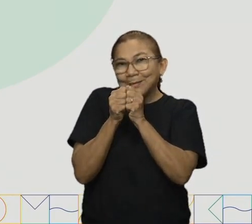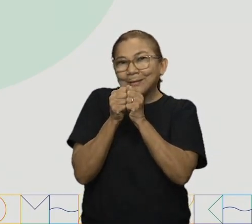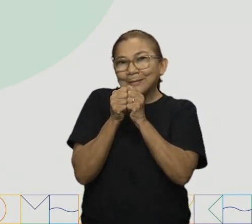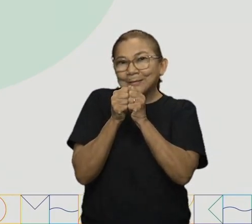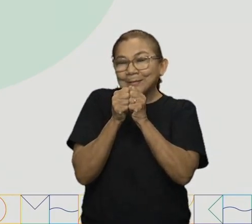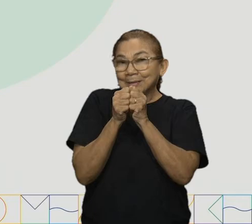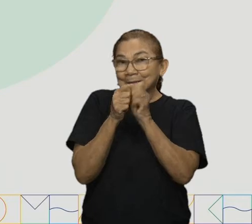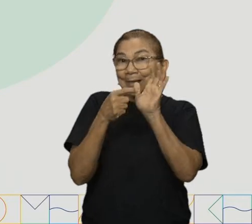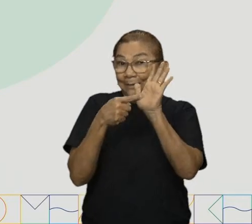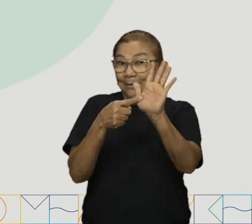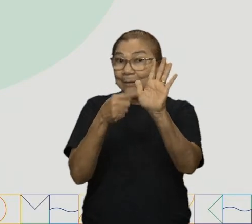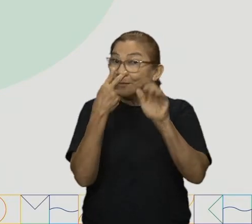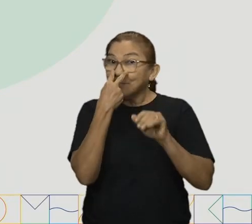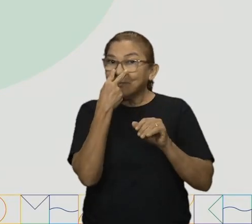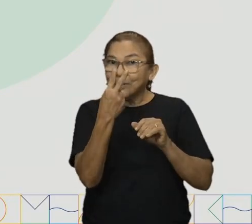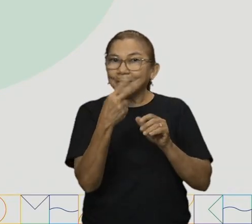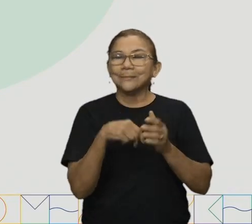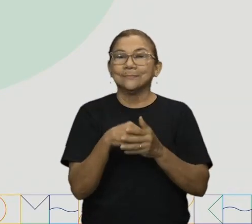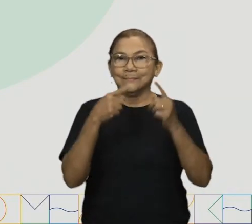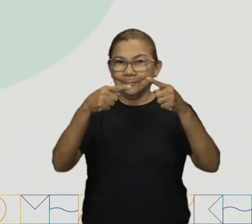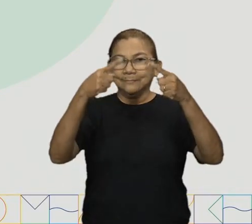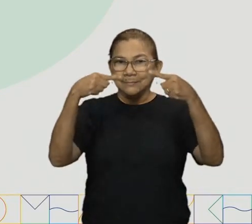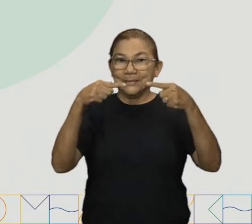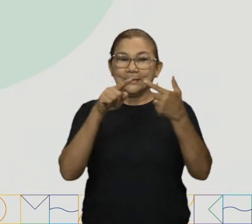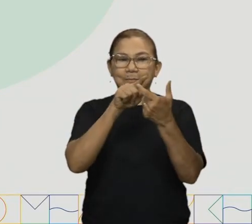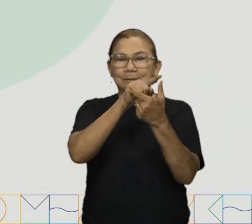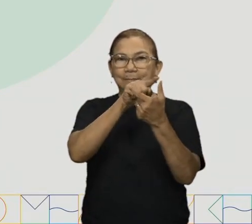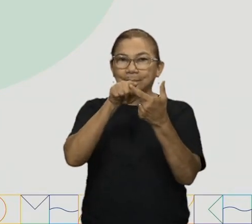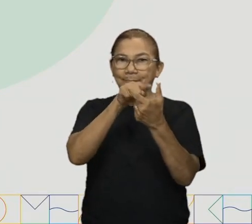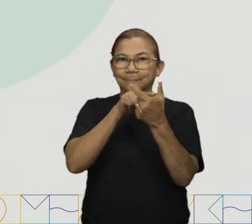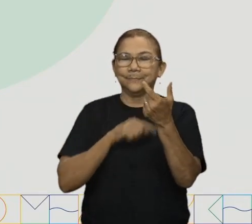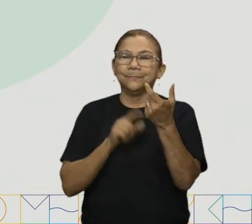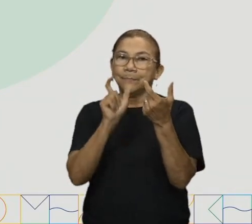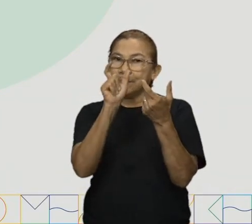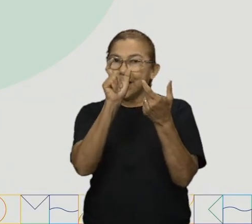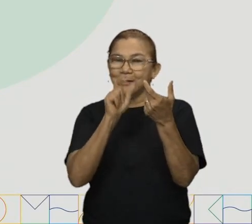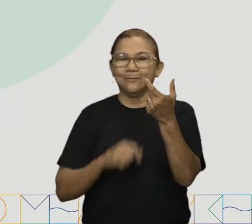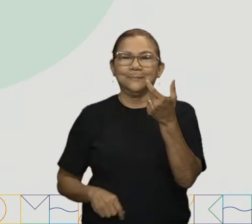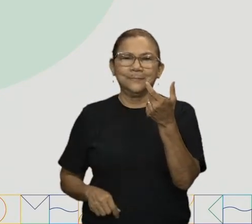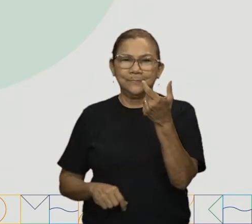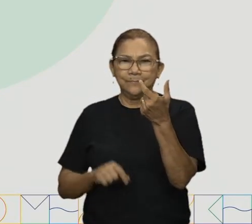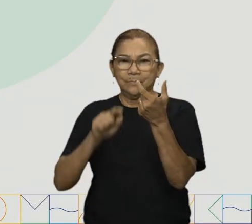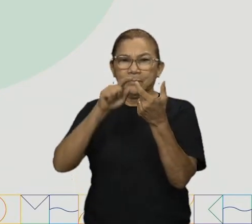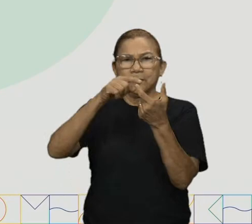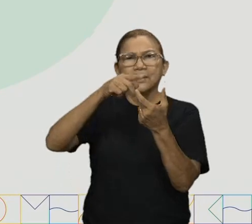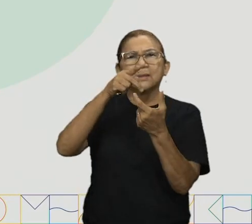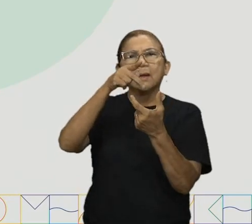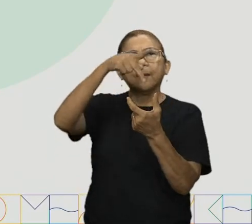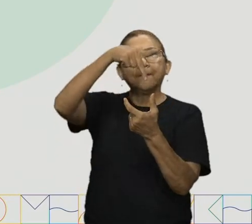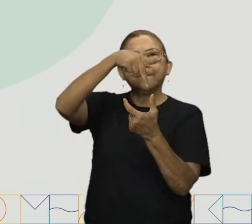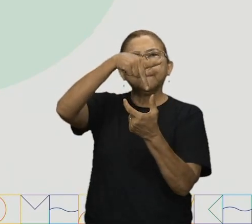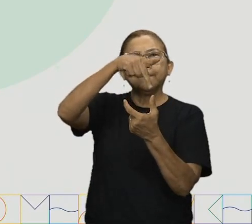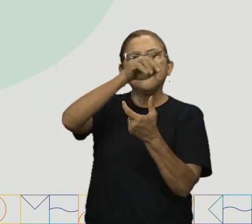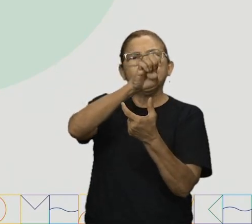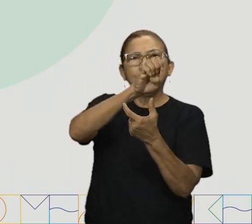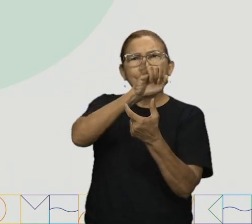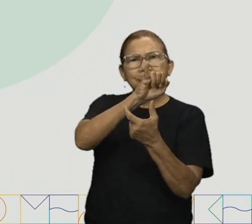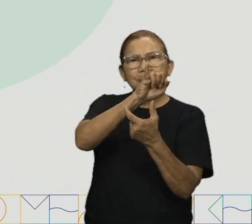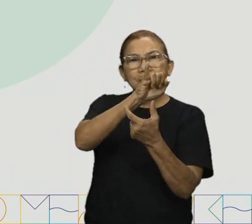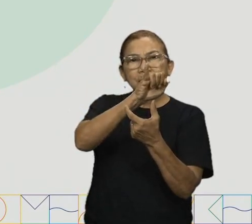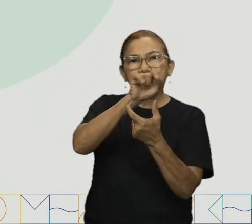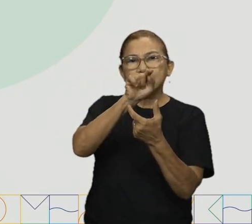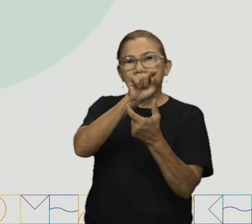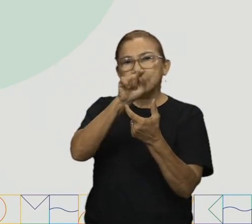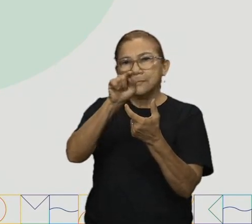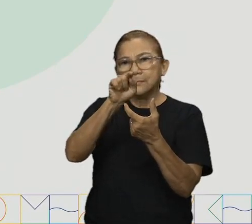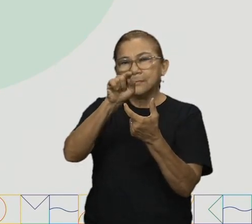que o U é uma semivogal? Então, vamos para a segunda palavra. Peixe, eu não separo esse izinho do E, certo? Se eu não